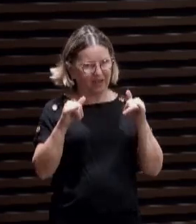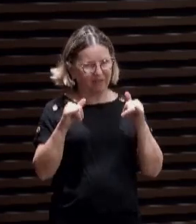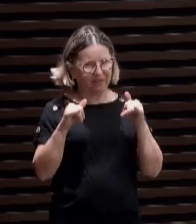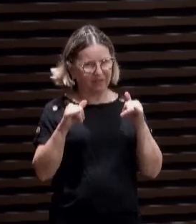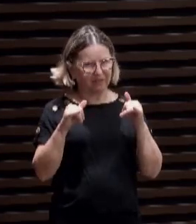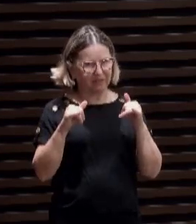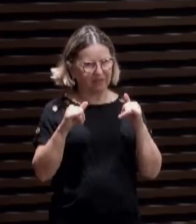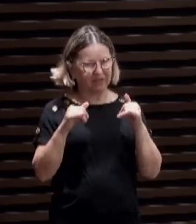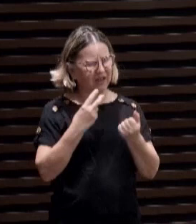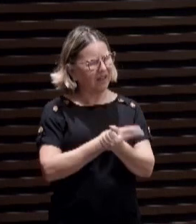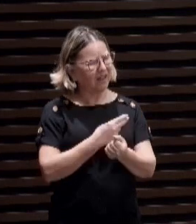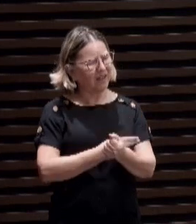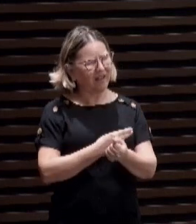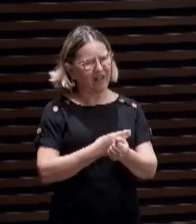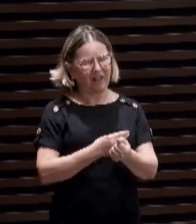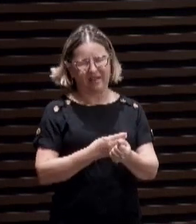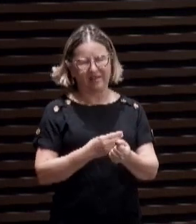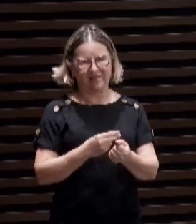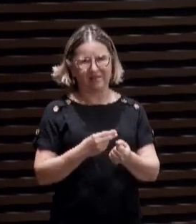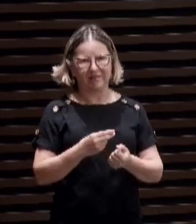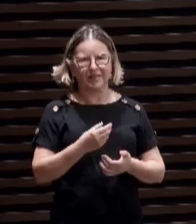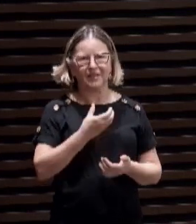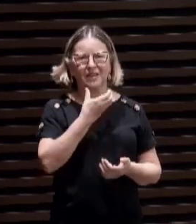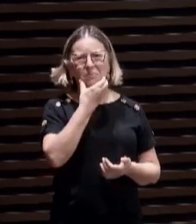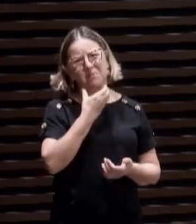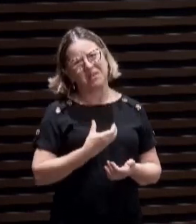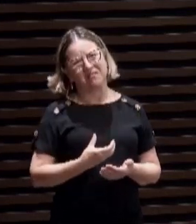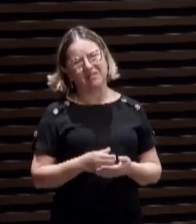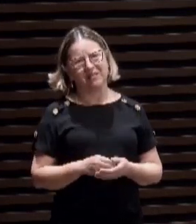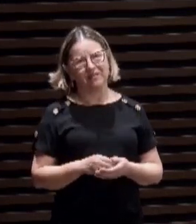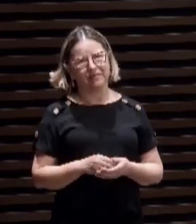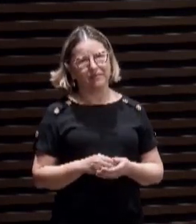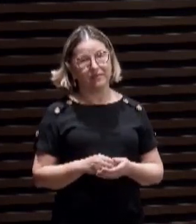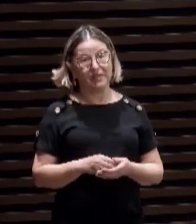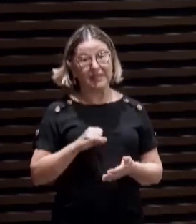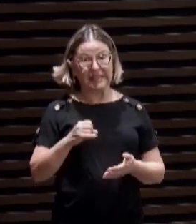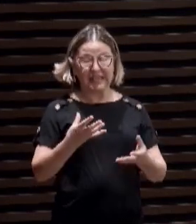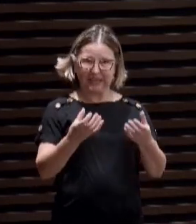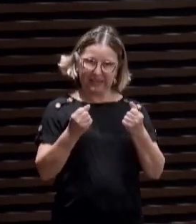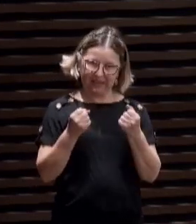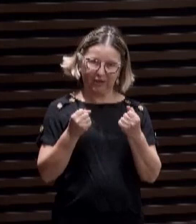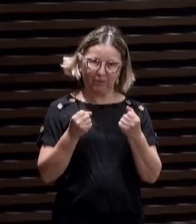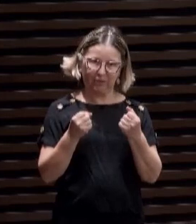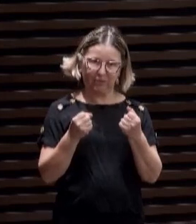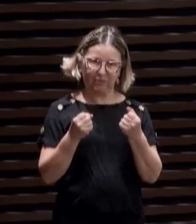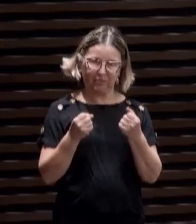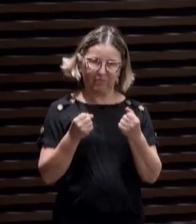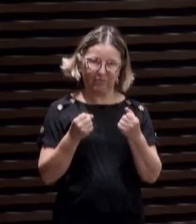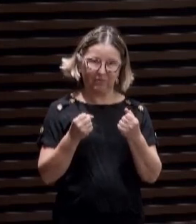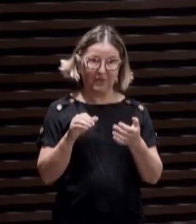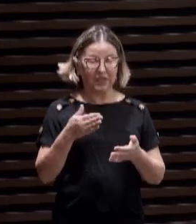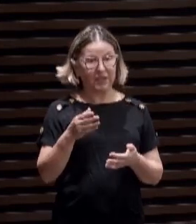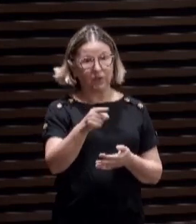fazendo? Nós estamos dizendo, mesmo que sem palavras, que Natal não é Jesus